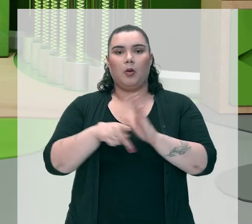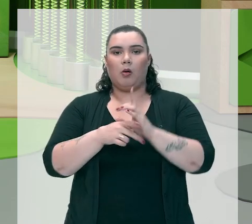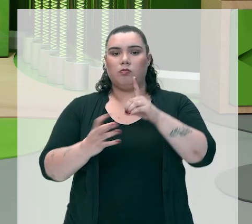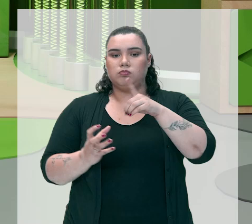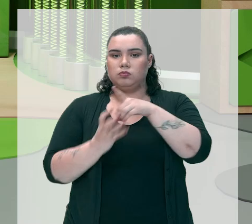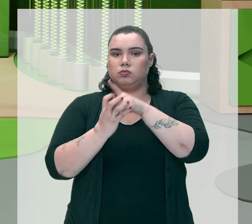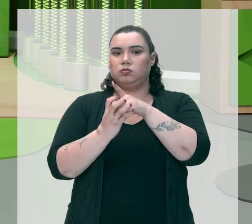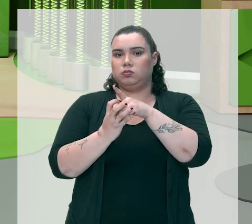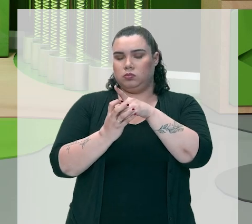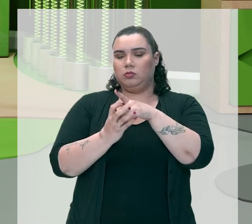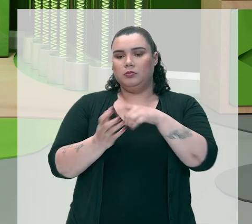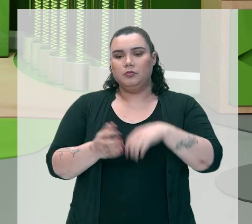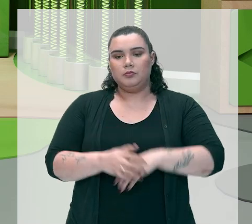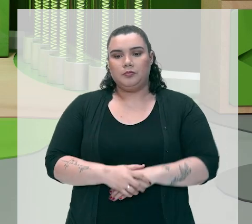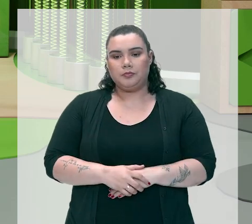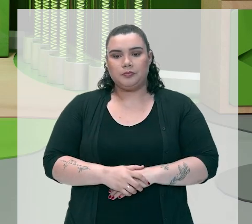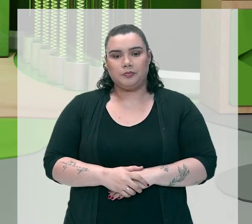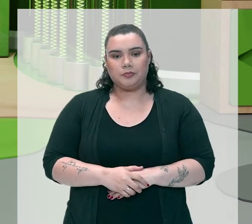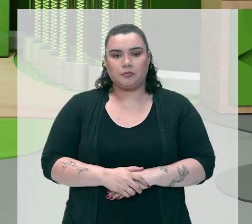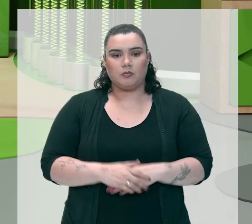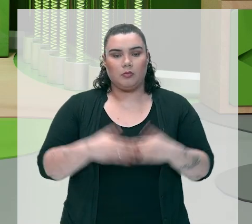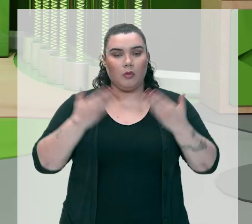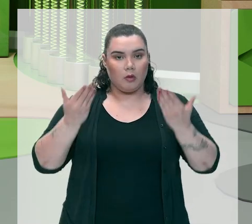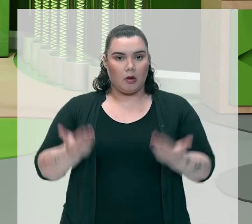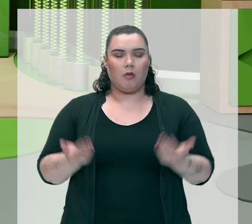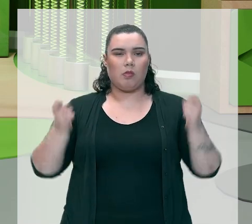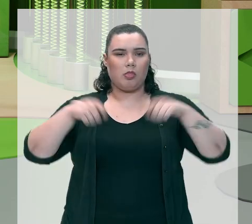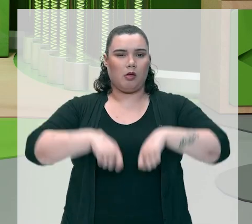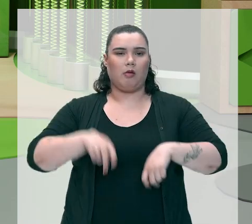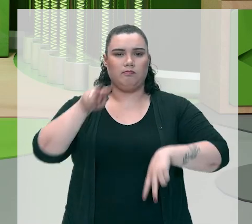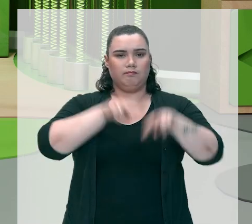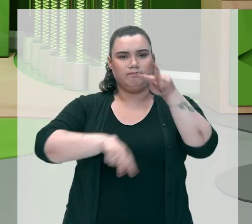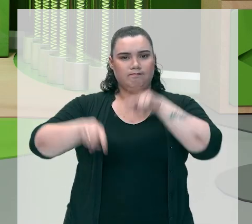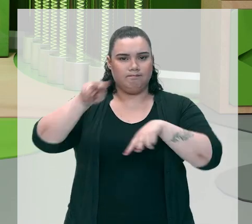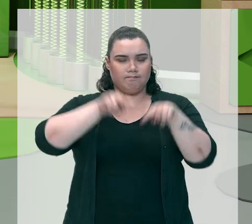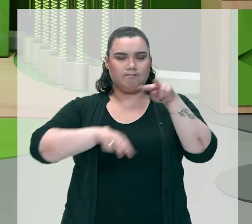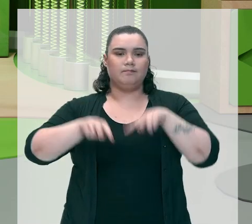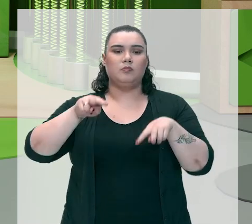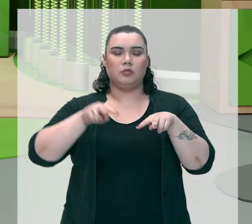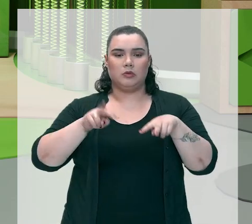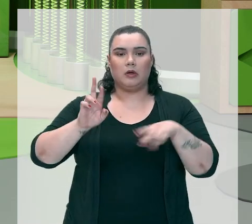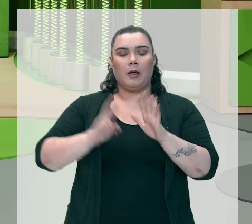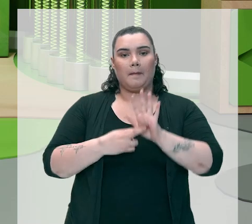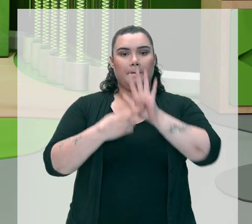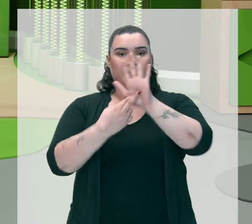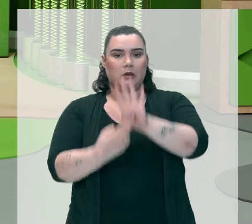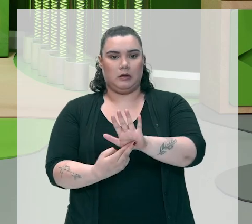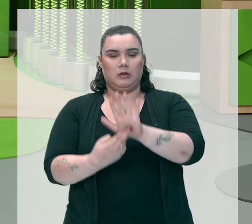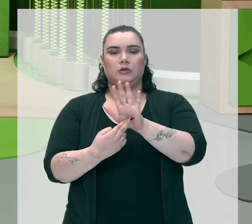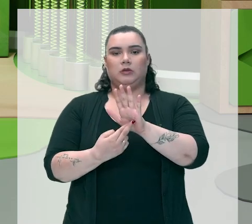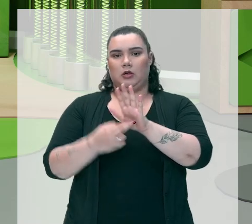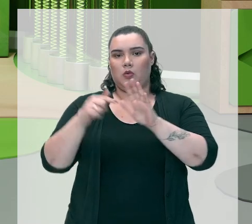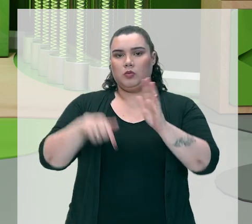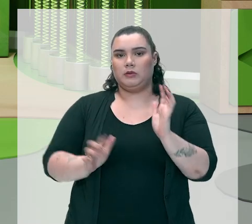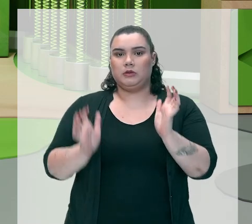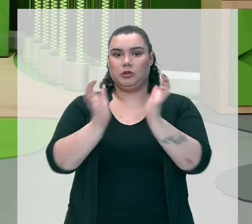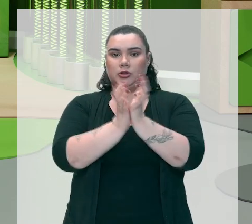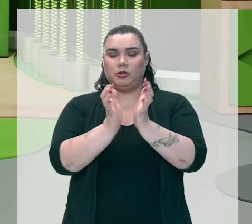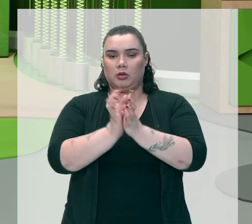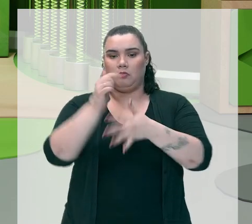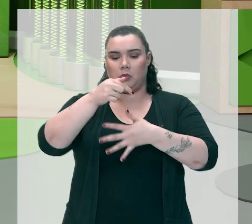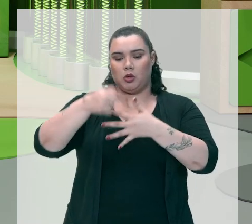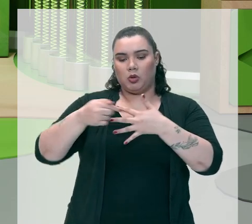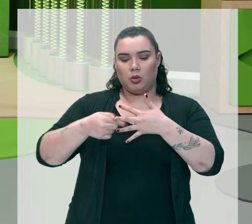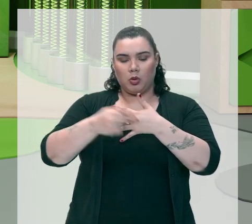esses hormônios, certo? Então a gente pôde observar aí de uma forma geral esse esquema representando para a gente do sistema endócrino,